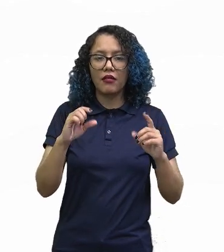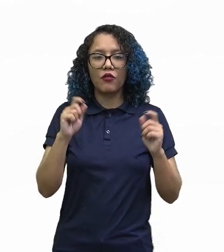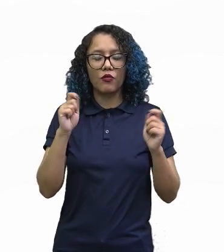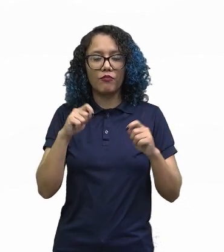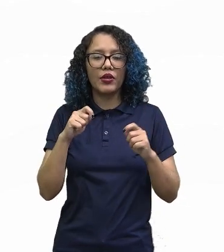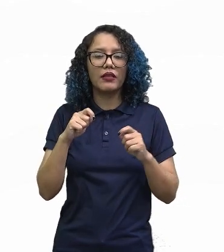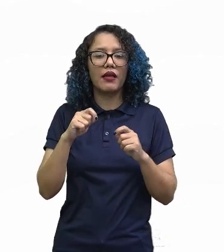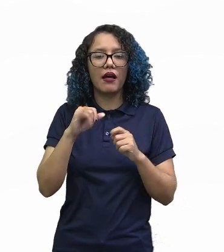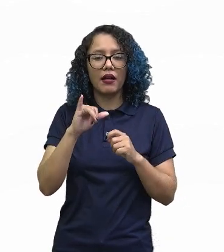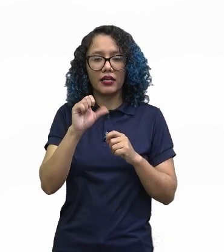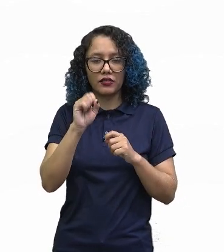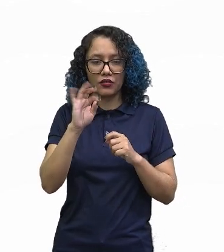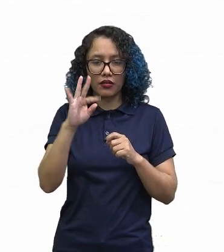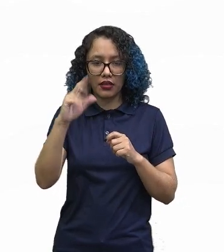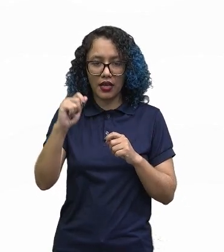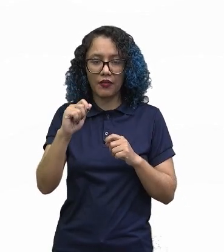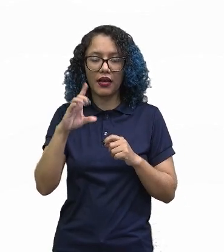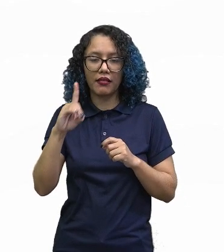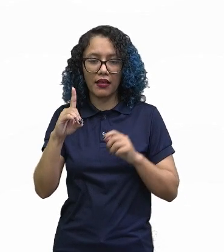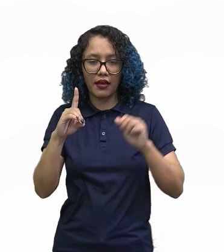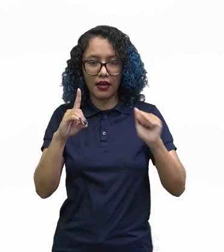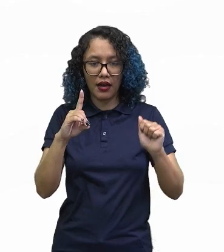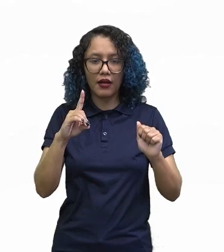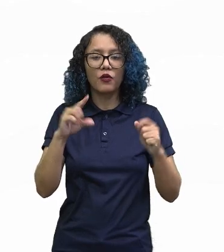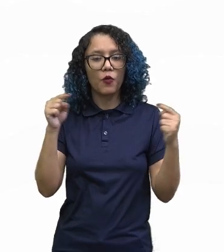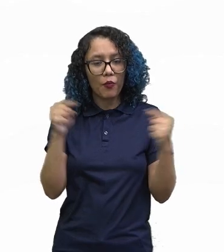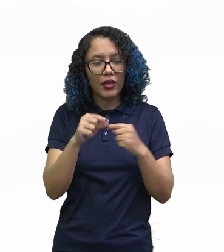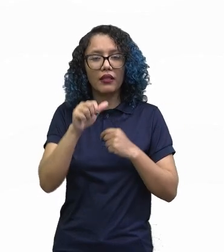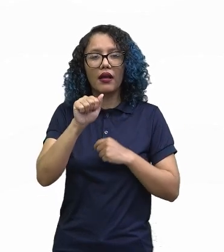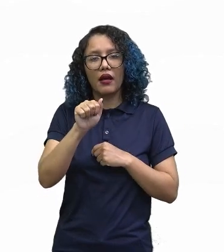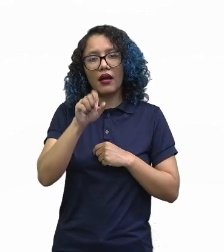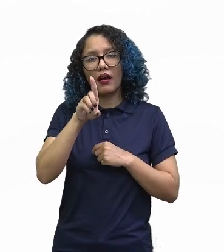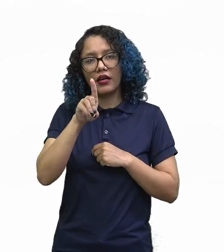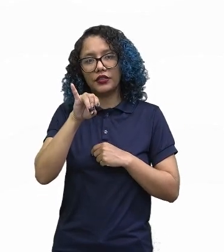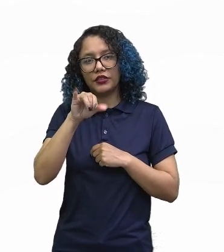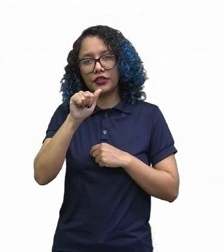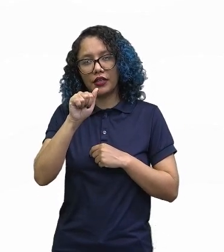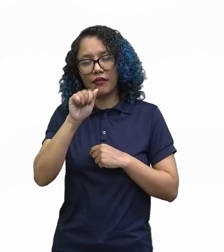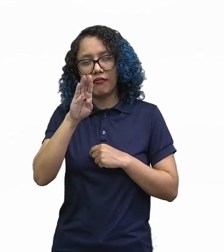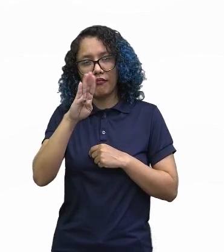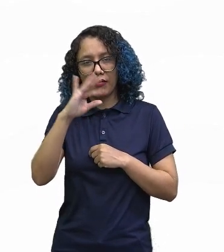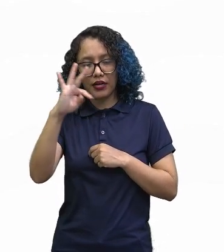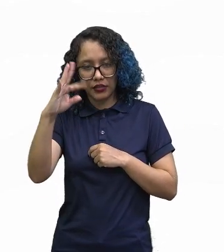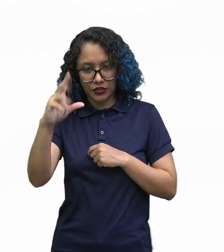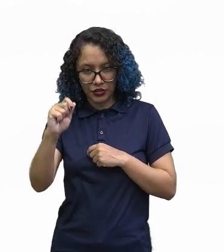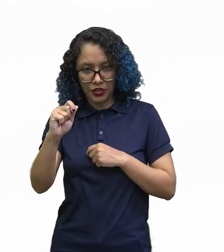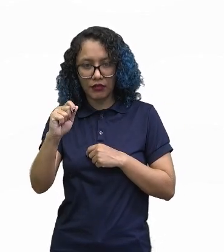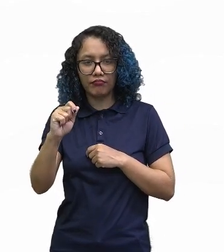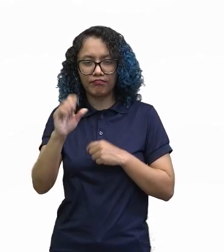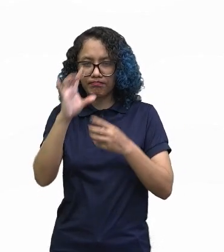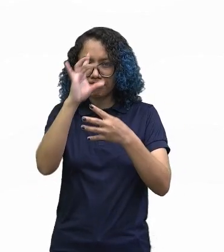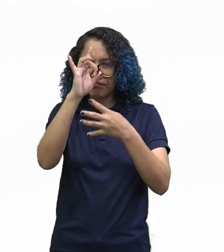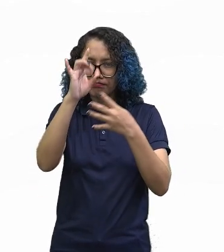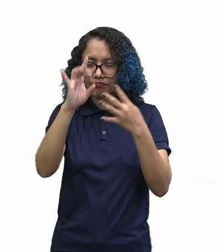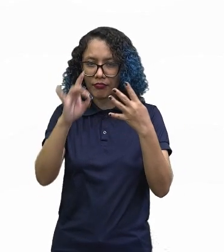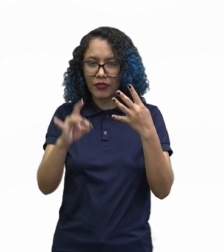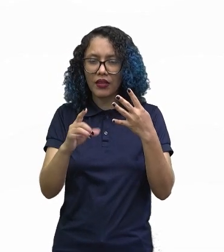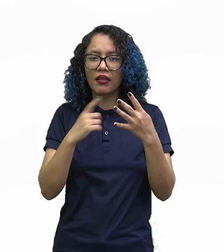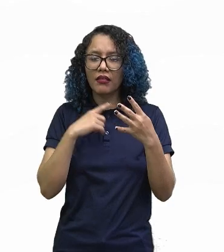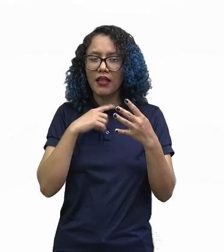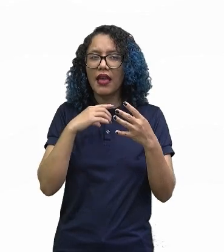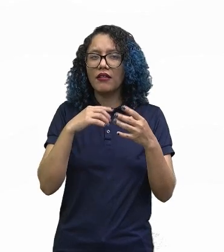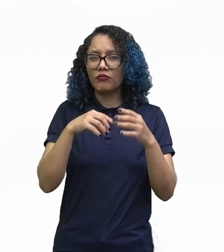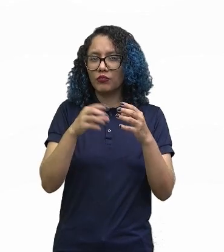A uma compressão adiabática. Em cada um desses ciclos, o sistema troca ou não troca calor com o